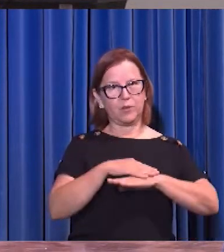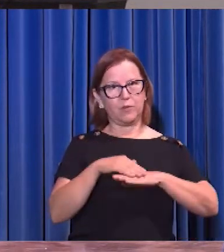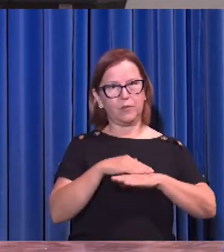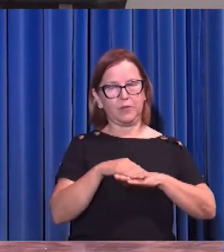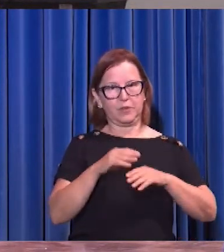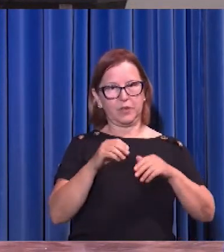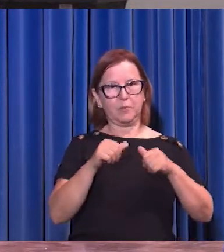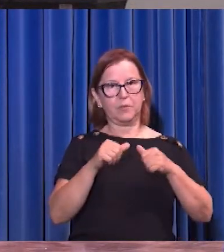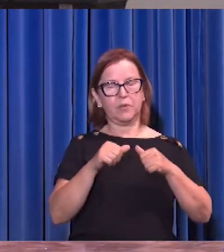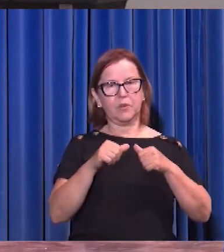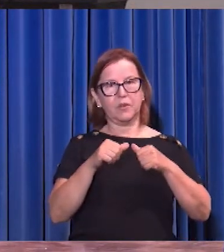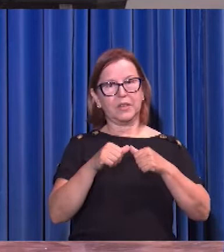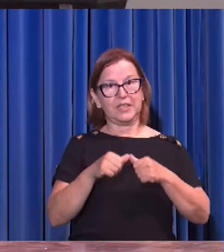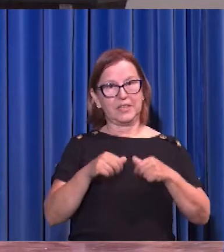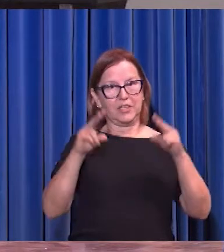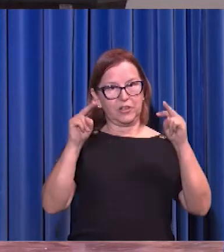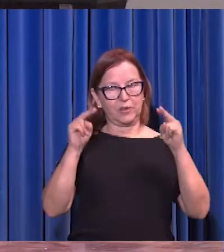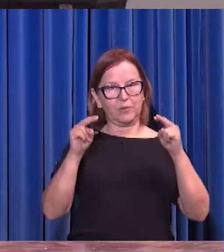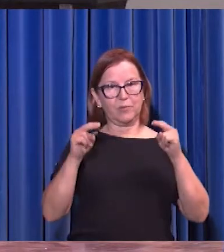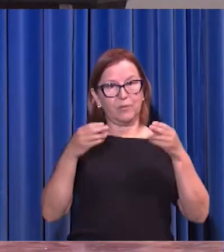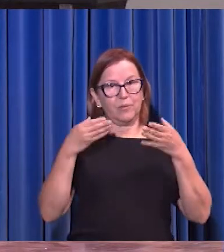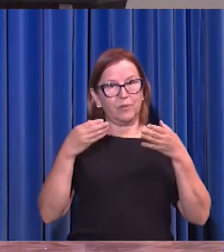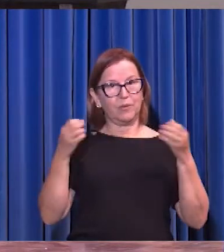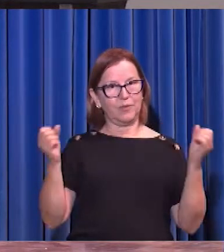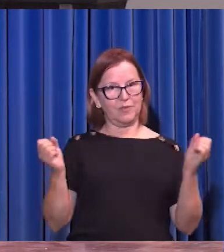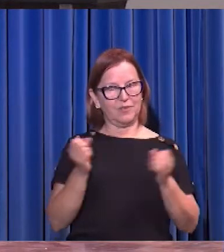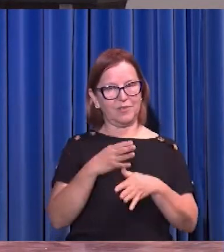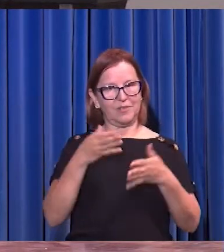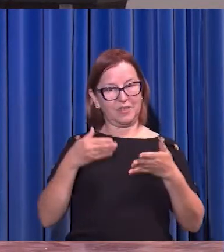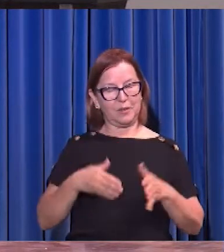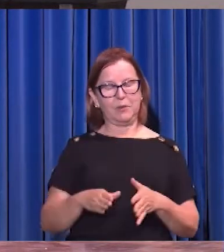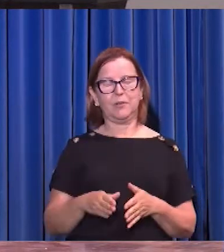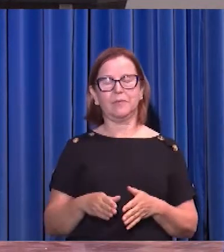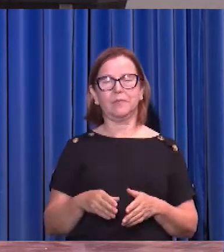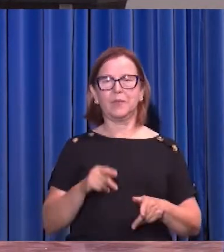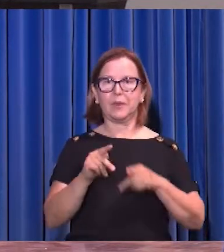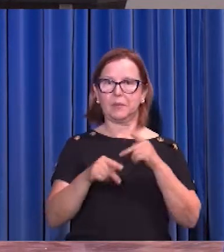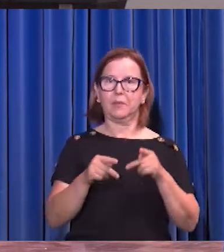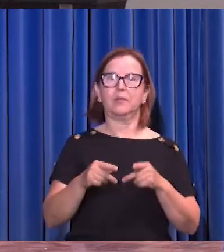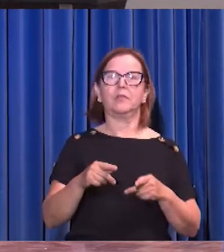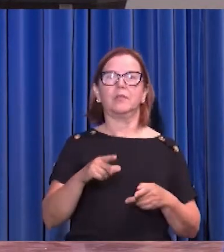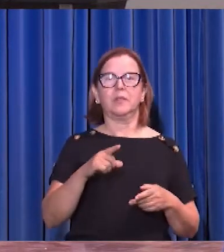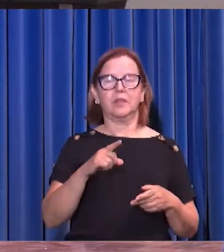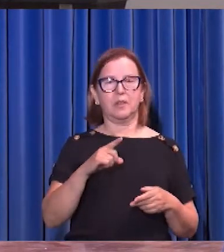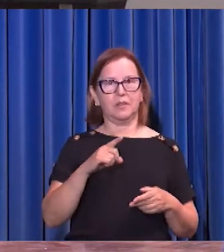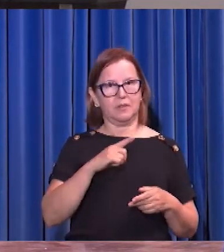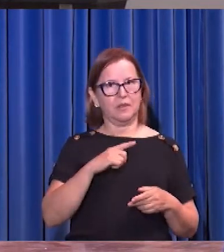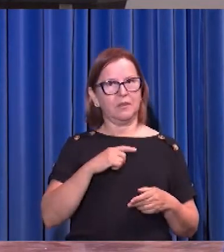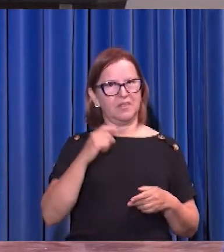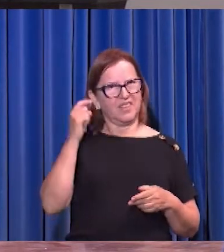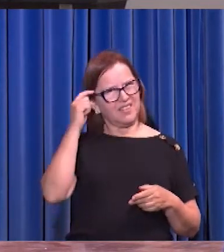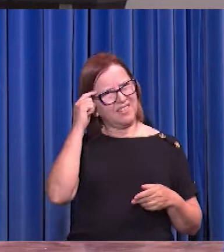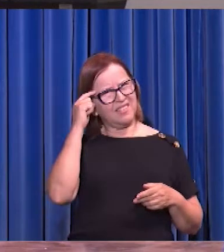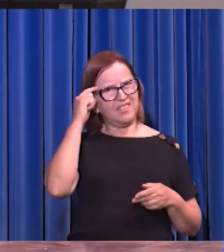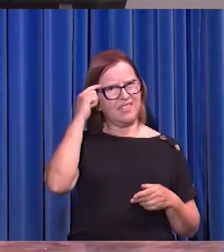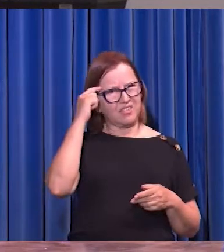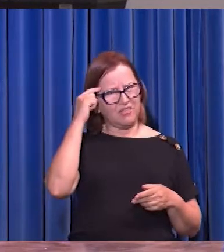nascimento. As pessoas têm muitas dúvidas, e eu até creio que isso seja verdade, né?